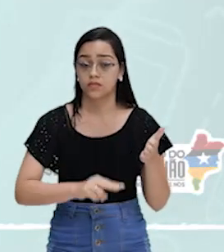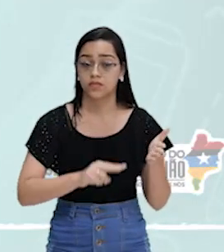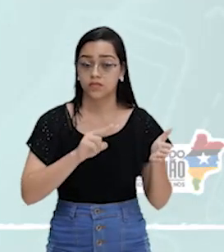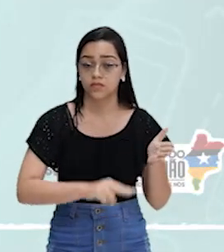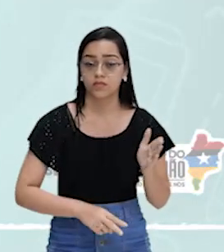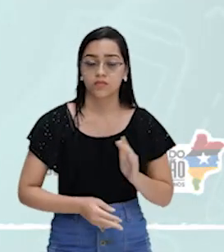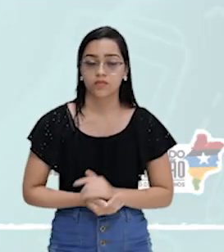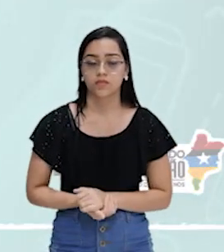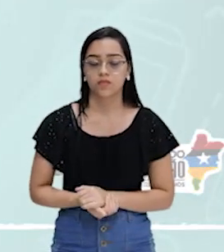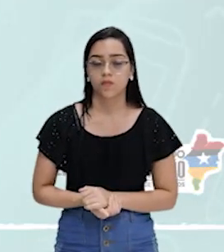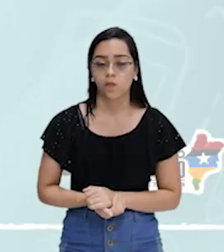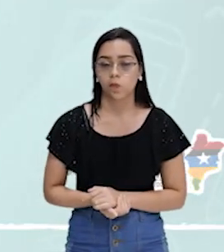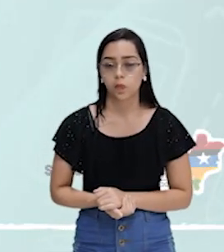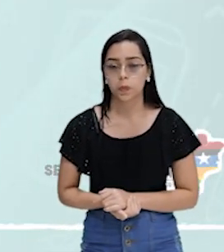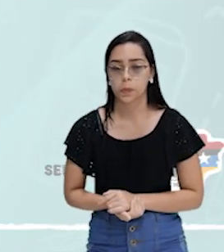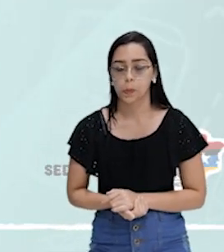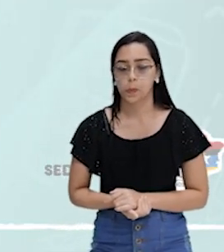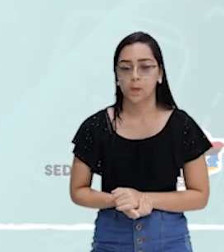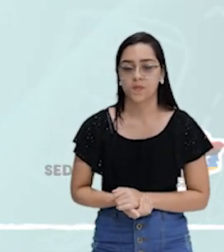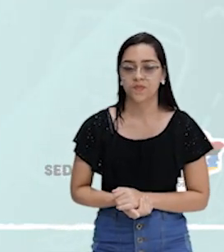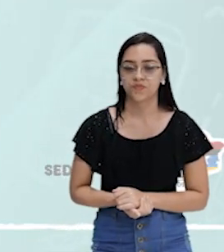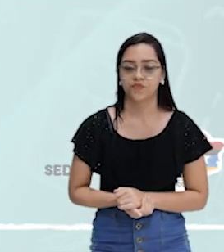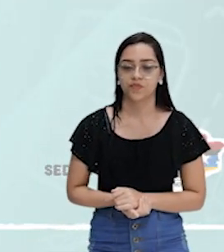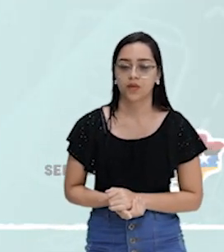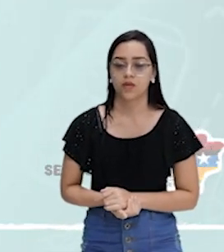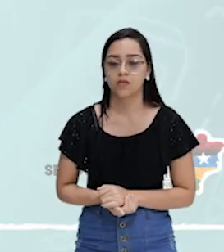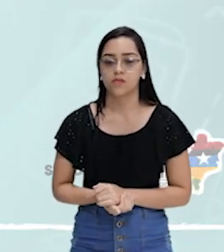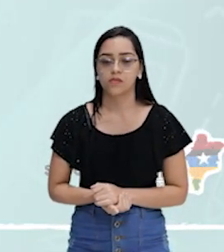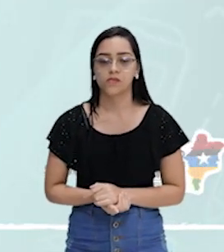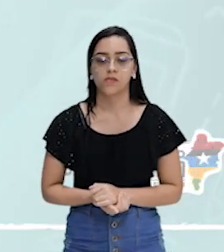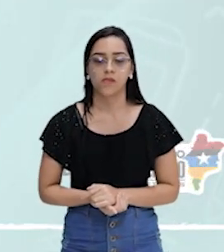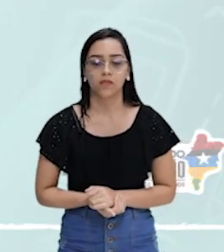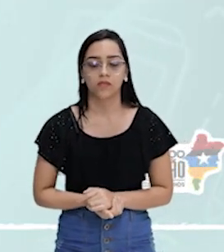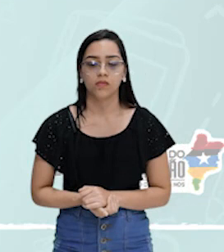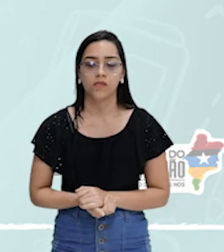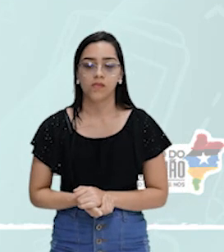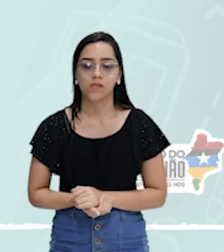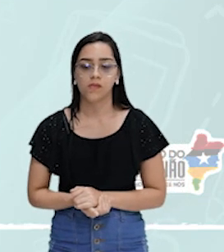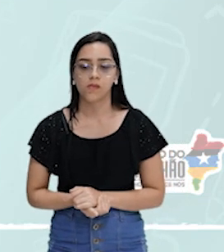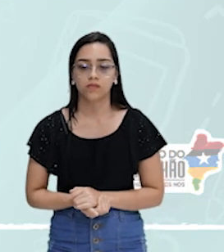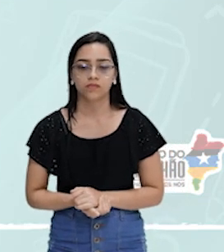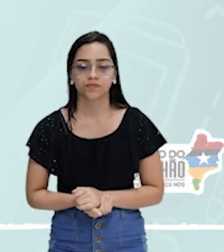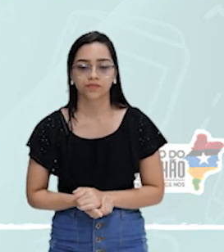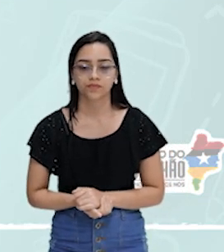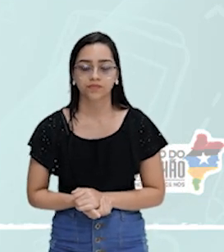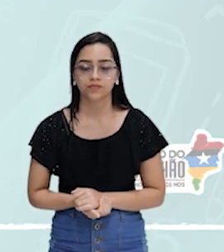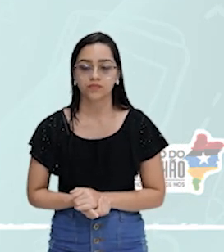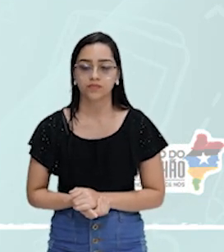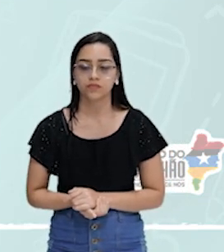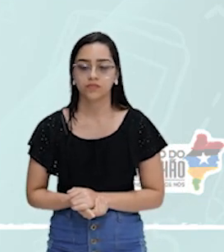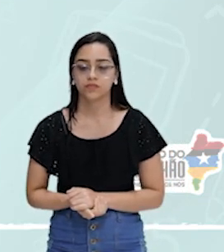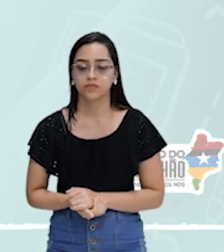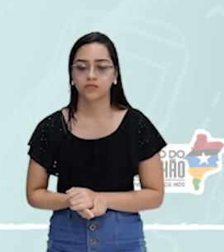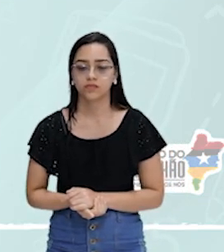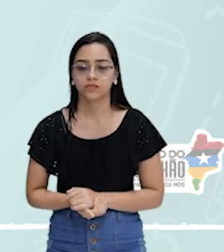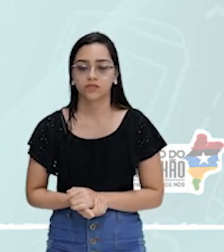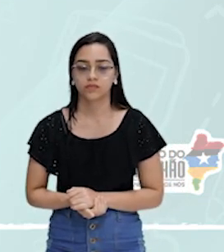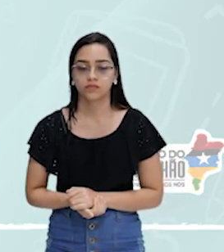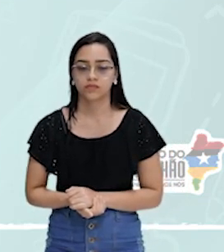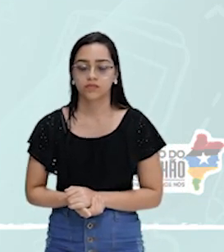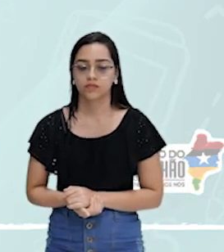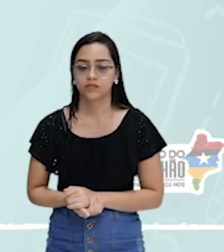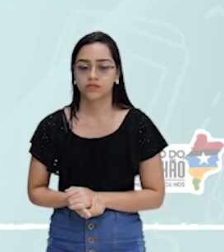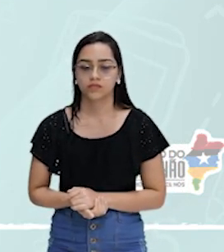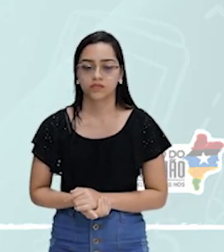né? O objetivo é esse, sem abandonar o olhar naturalista, era um grande desafio para os escritores. E alguns deles, como a Luiz